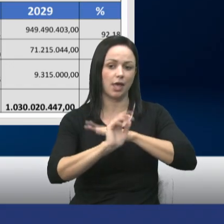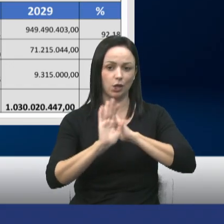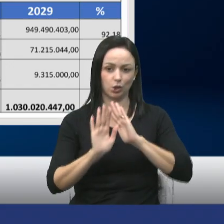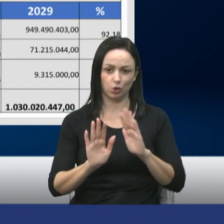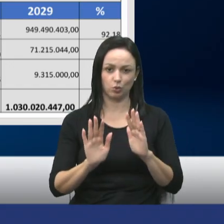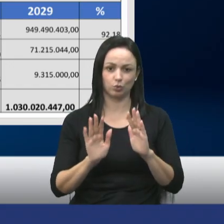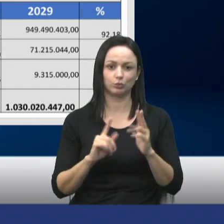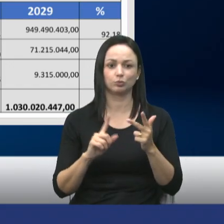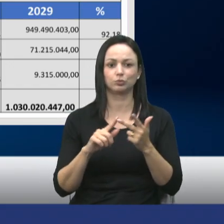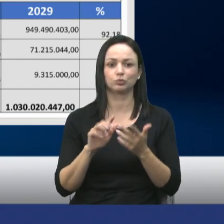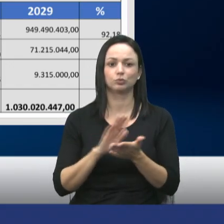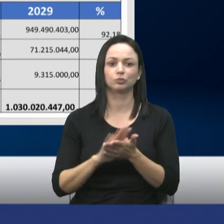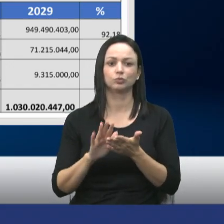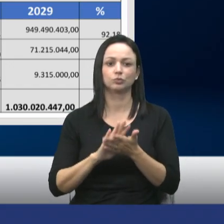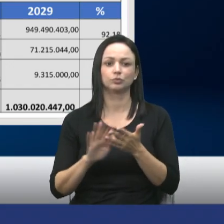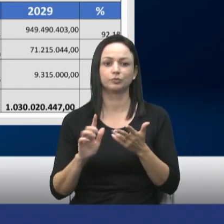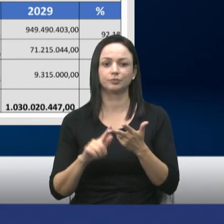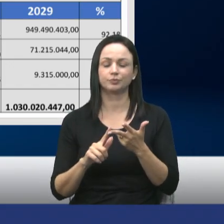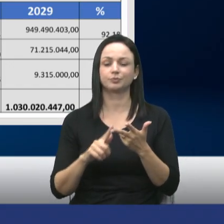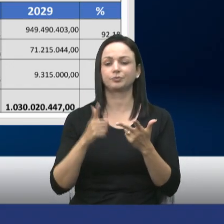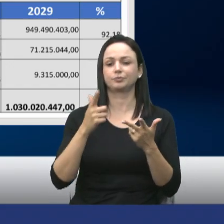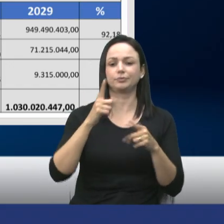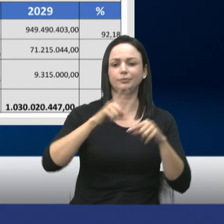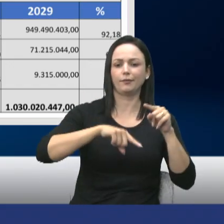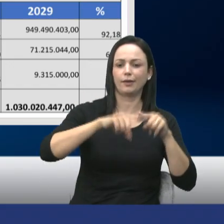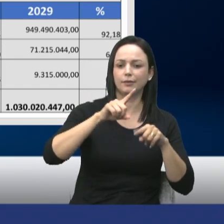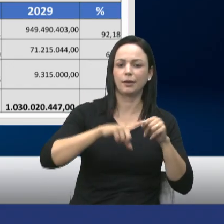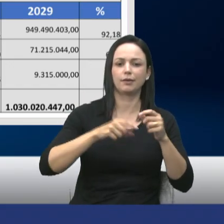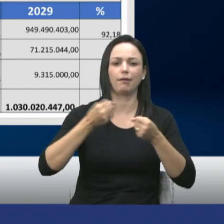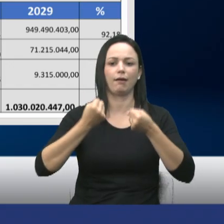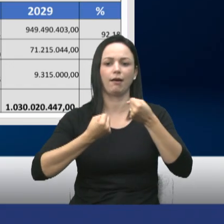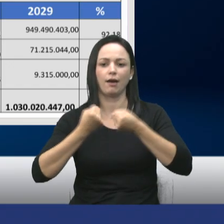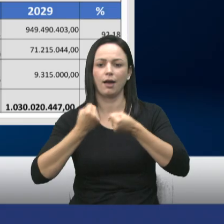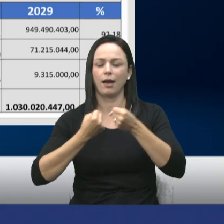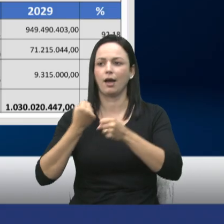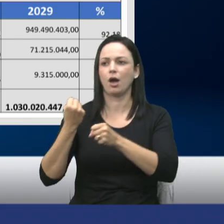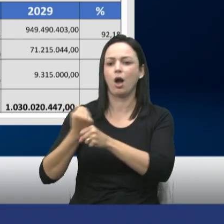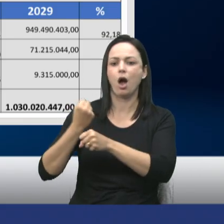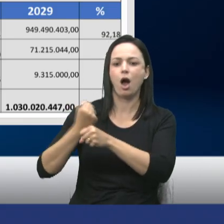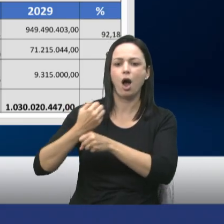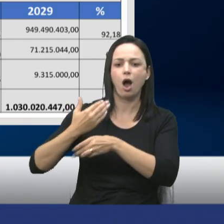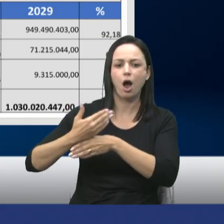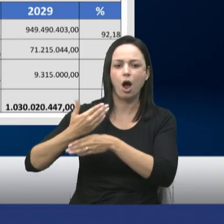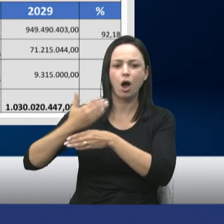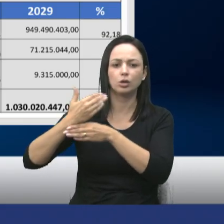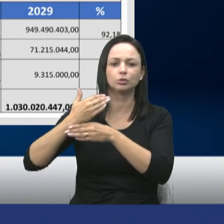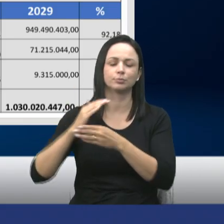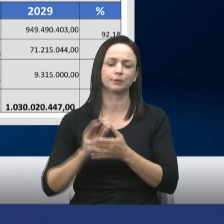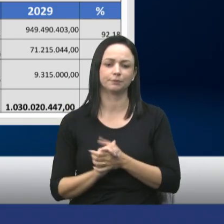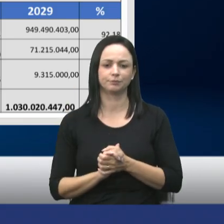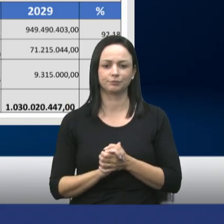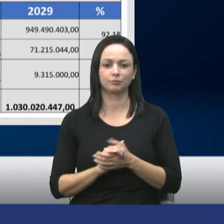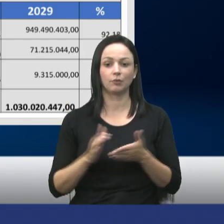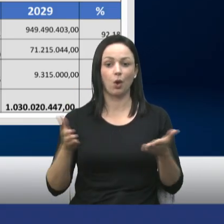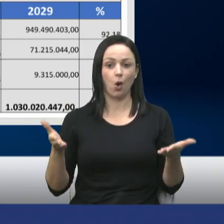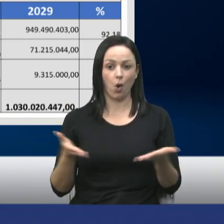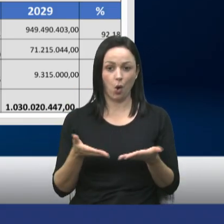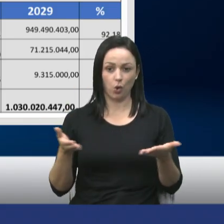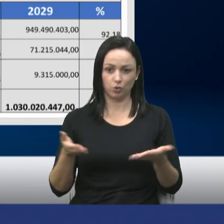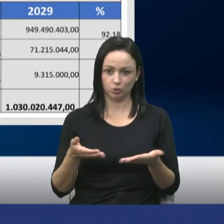as despesas com equipamentos, veículos, obras. Hoje, a nossa